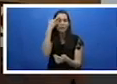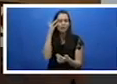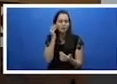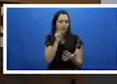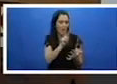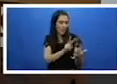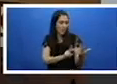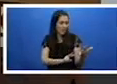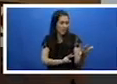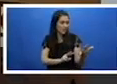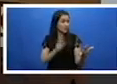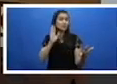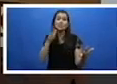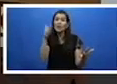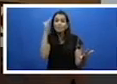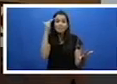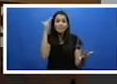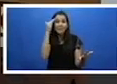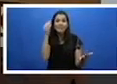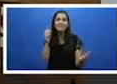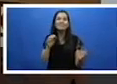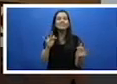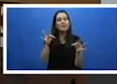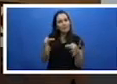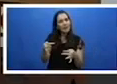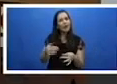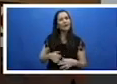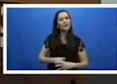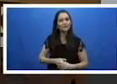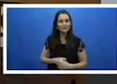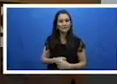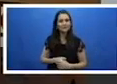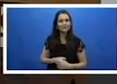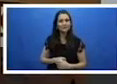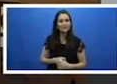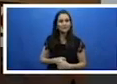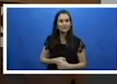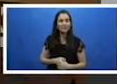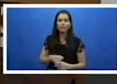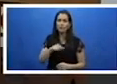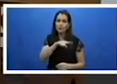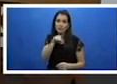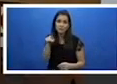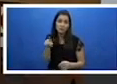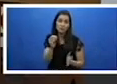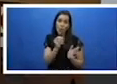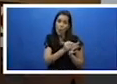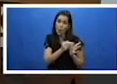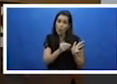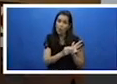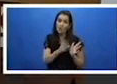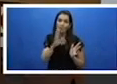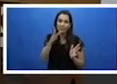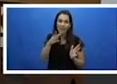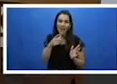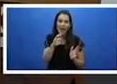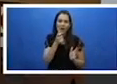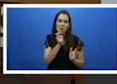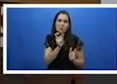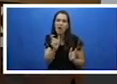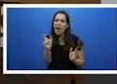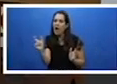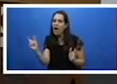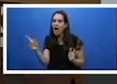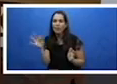vai entender que a sua história chegou ao fim, que você colocou a finalização da história, tá? Não precisa escrever